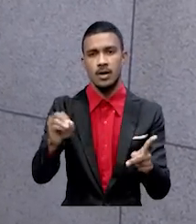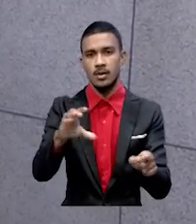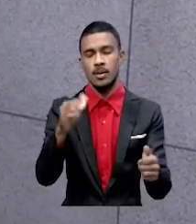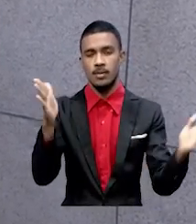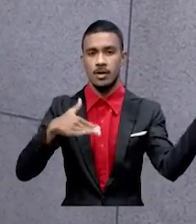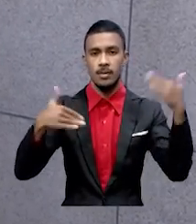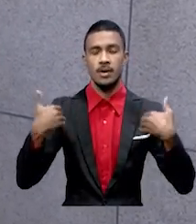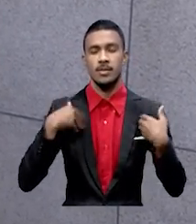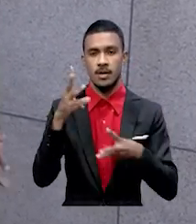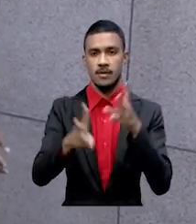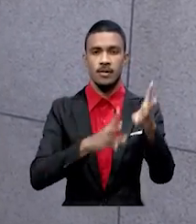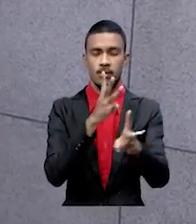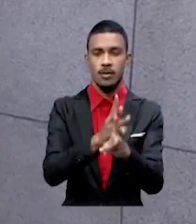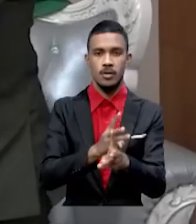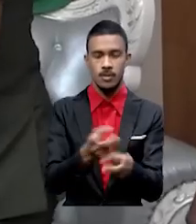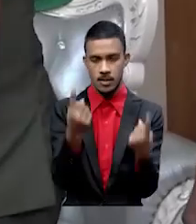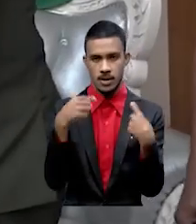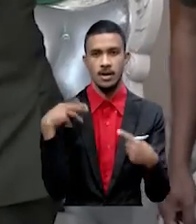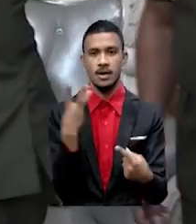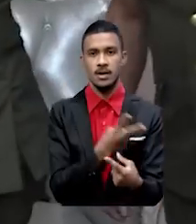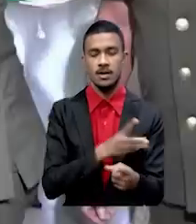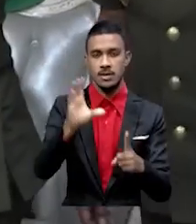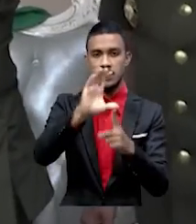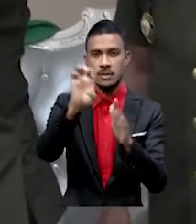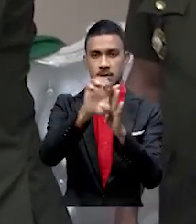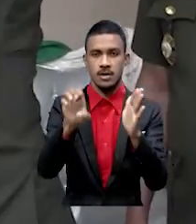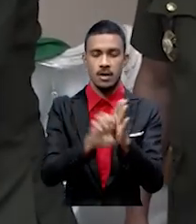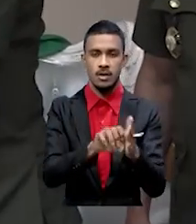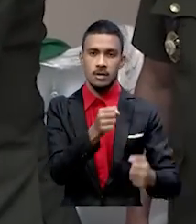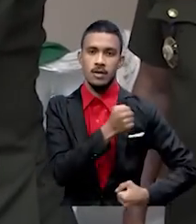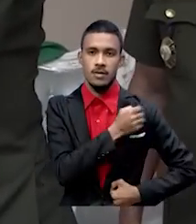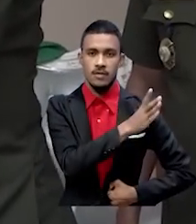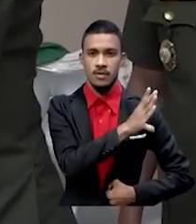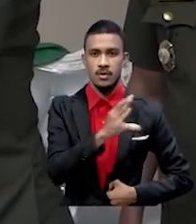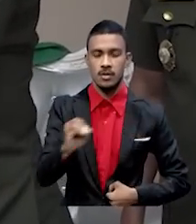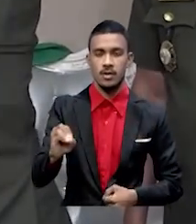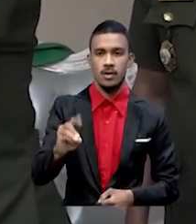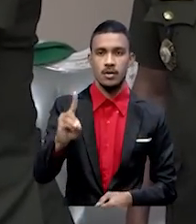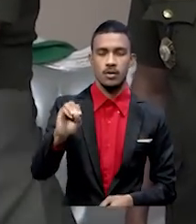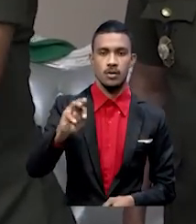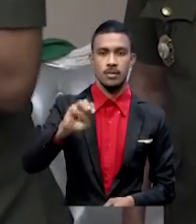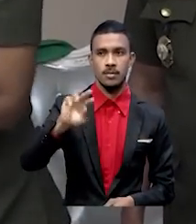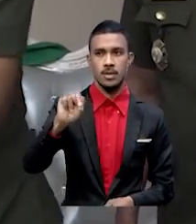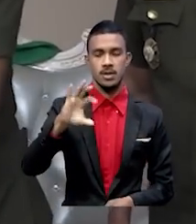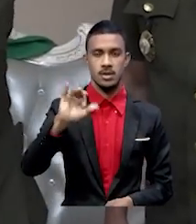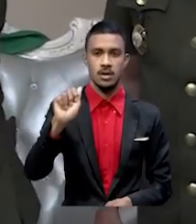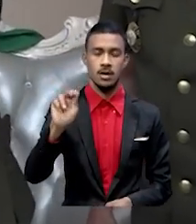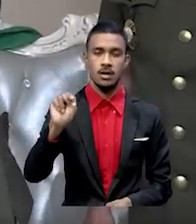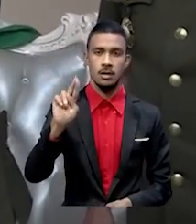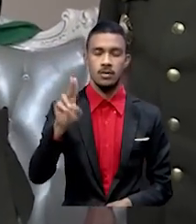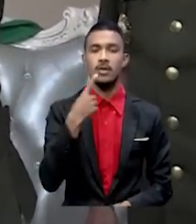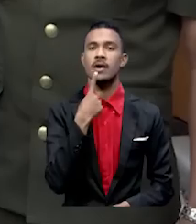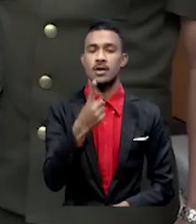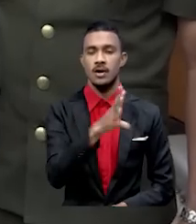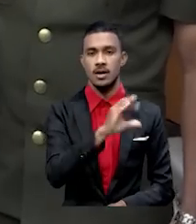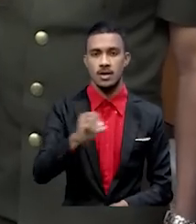o mundo nebe ato e em poemaita. Chefe de Estado-Maior FFDT, Comodoro Donaciano Costa Gomes, Pedro Clamar Fui Cateden,